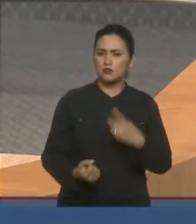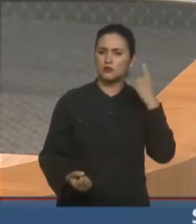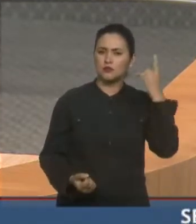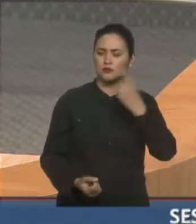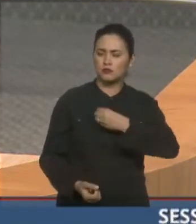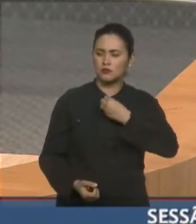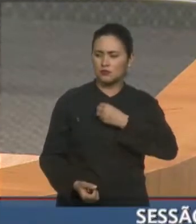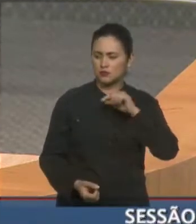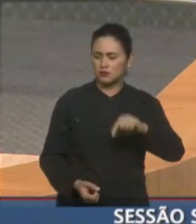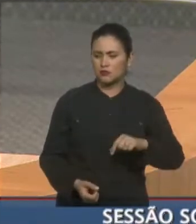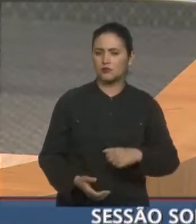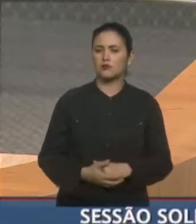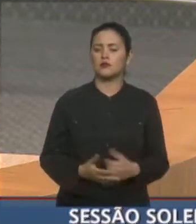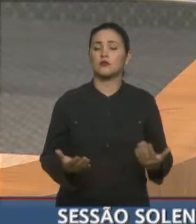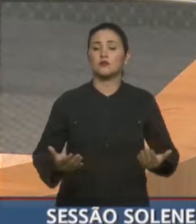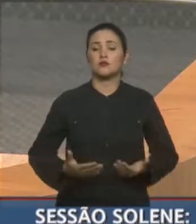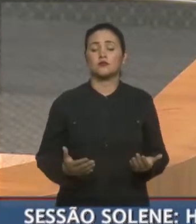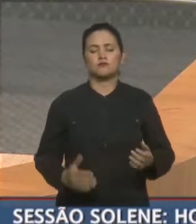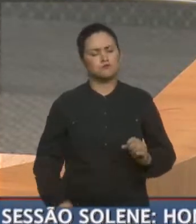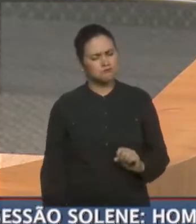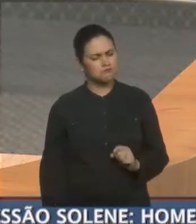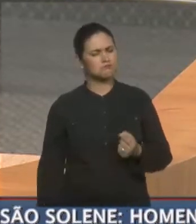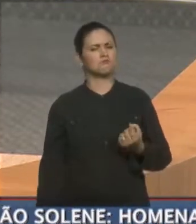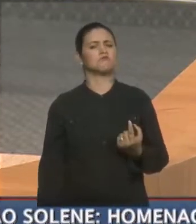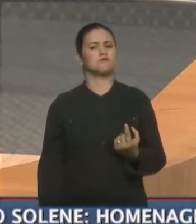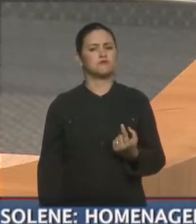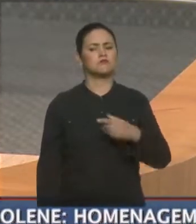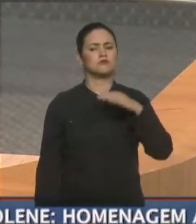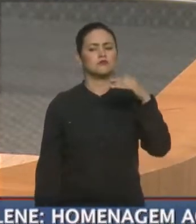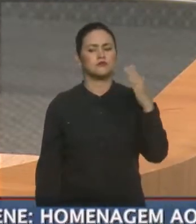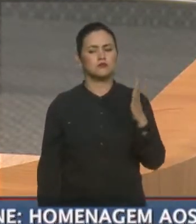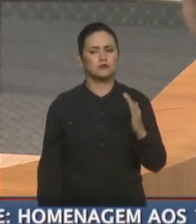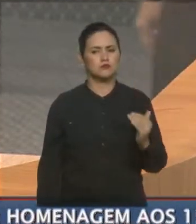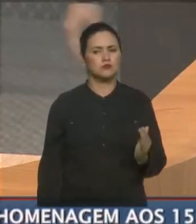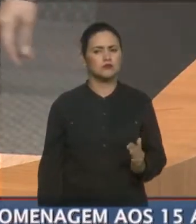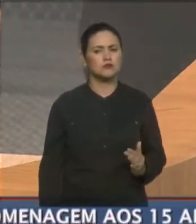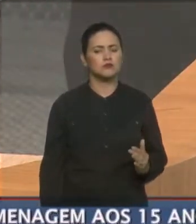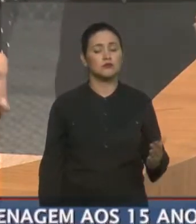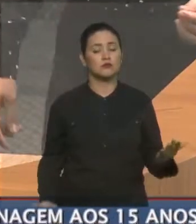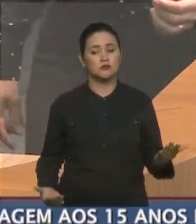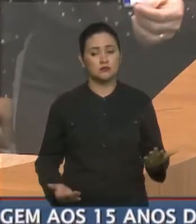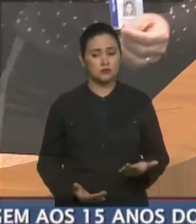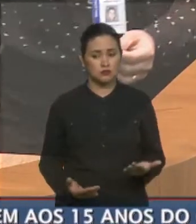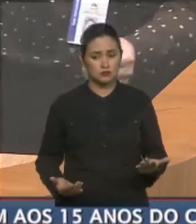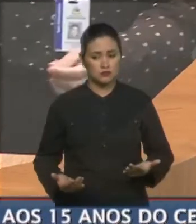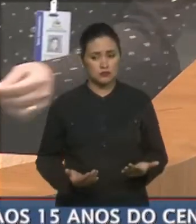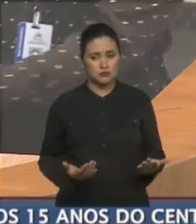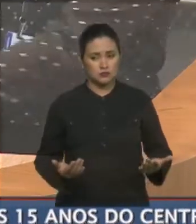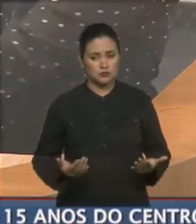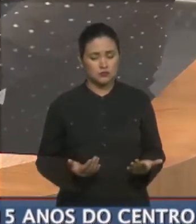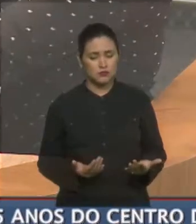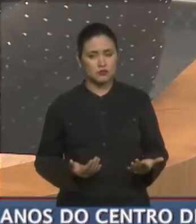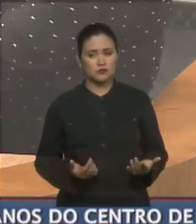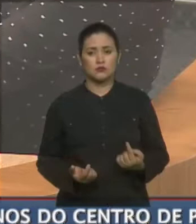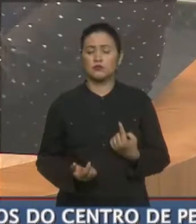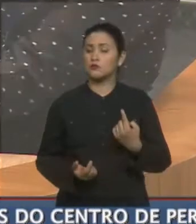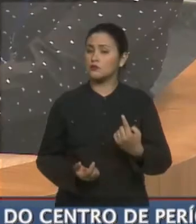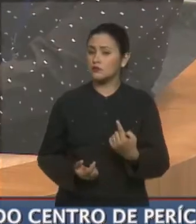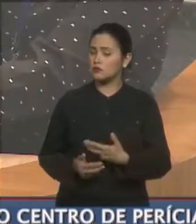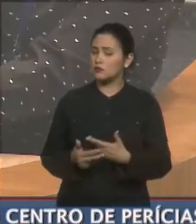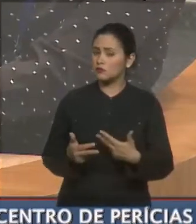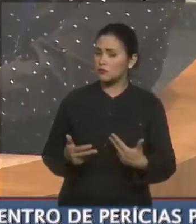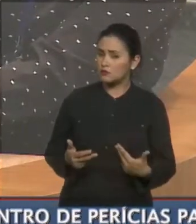Nós vivemos uma era estranha no Brasil. E nesse momento estranho que nós vivemos no Brasil, um dos ataques que